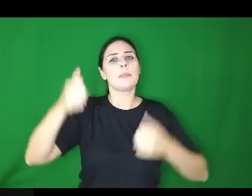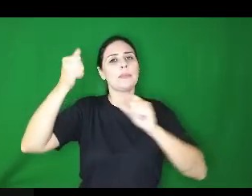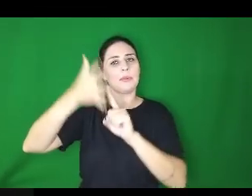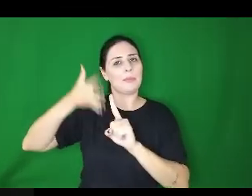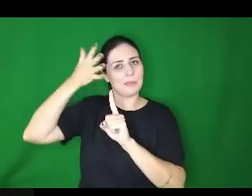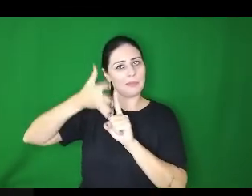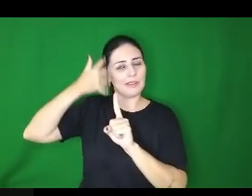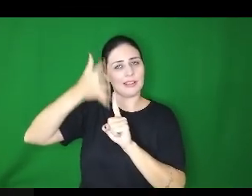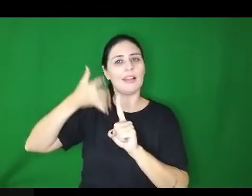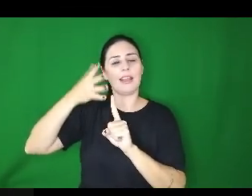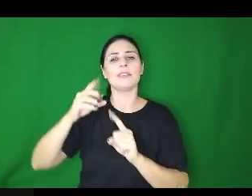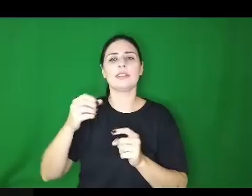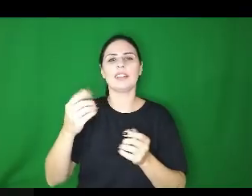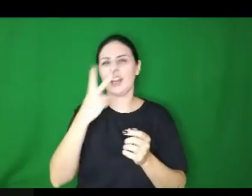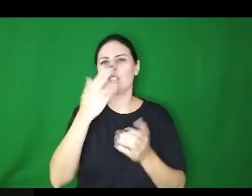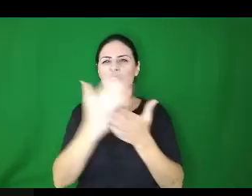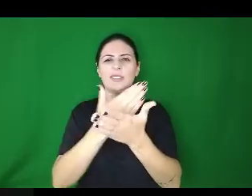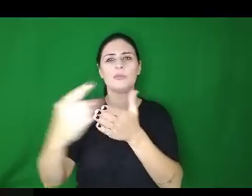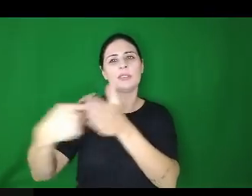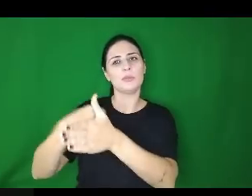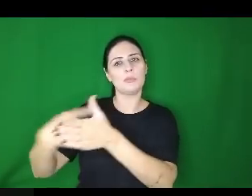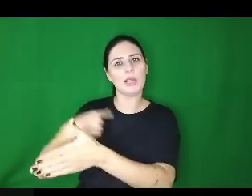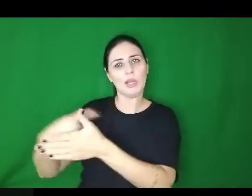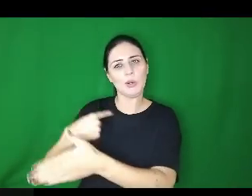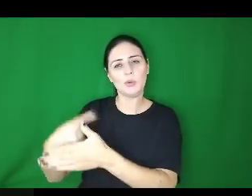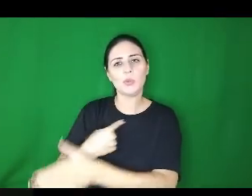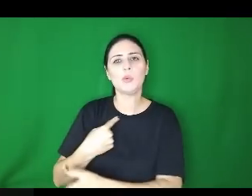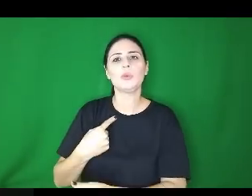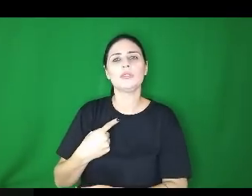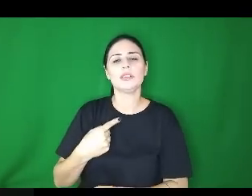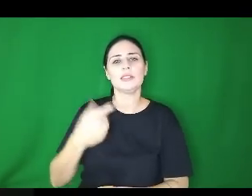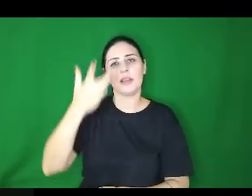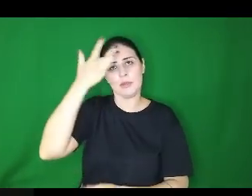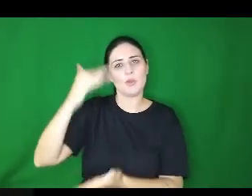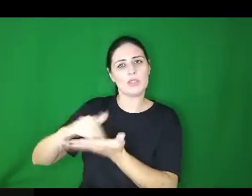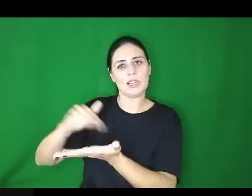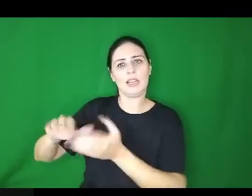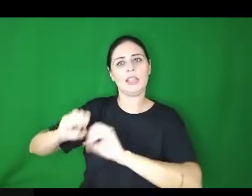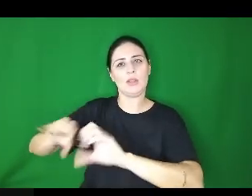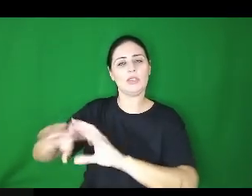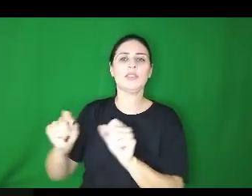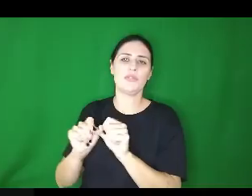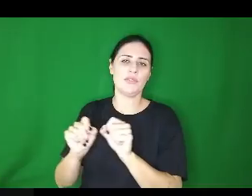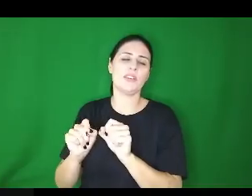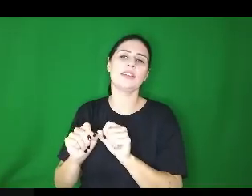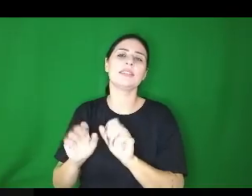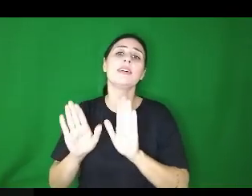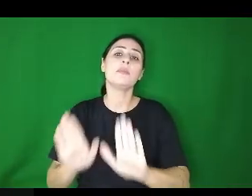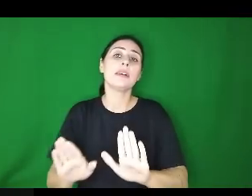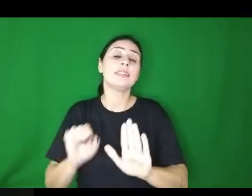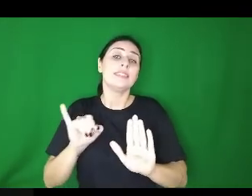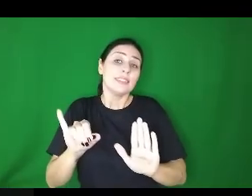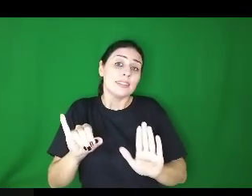emocional e objetivo mesmo para poder fazer as coisas. Então, é ter paciência e é o que eu procuro ter, e eu, né, coloco